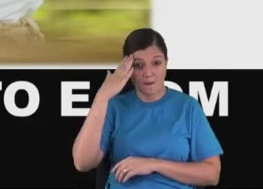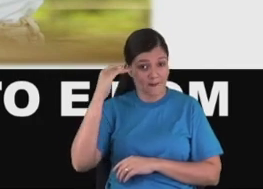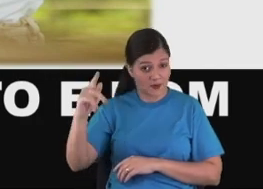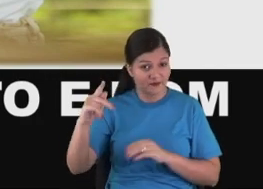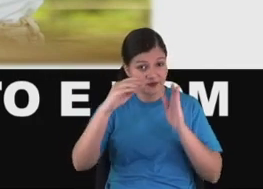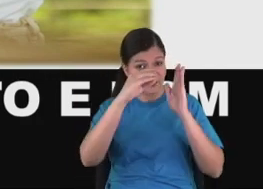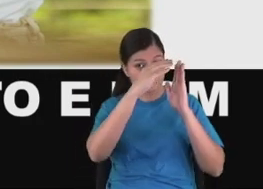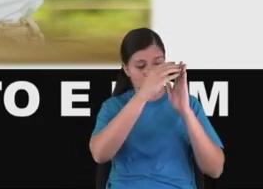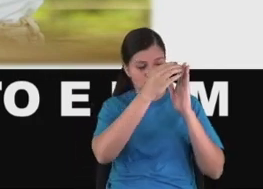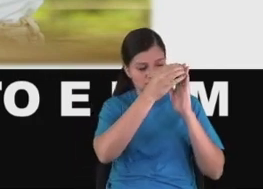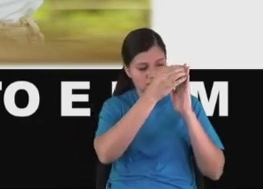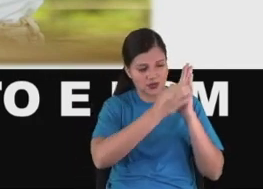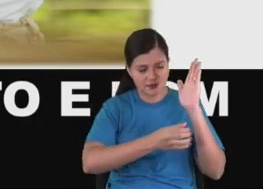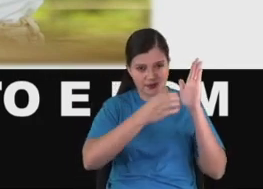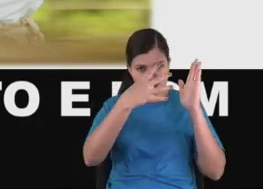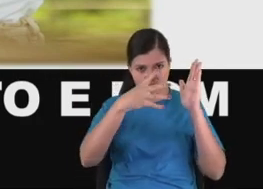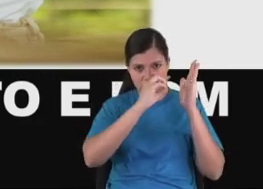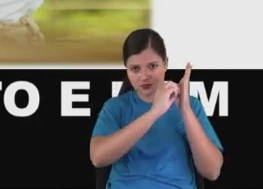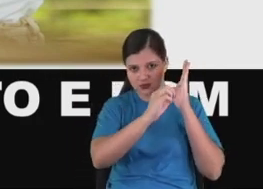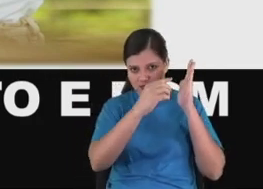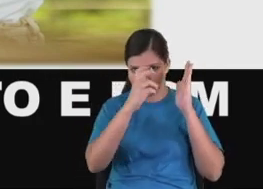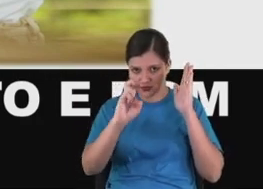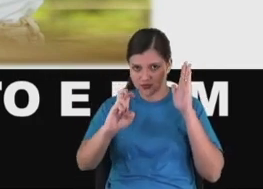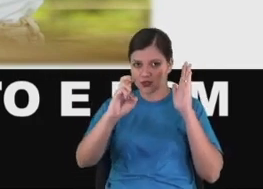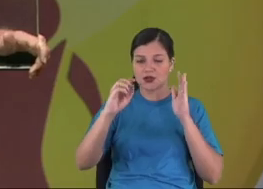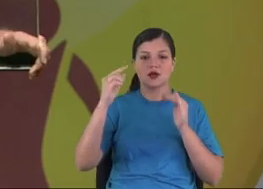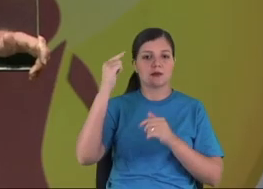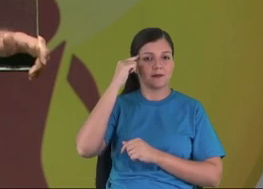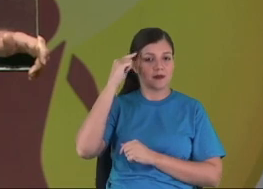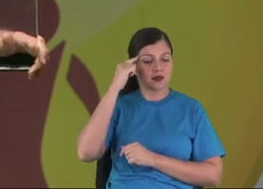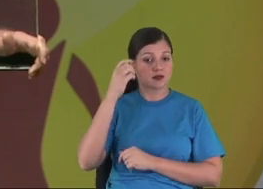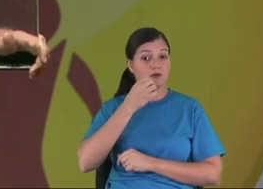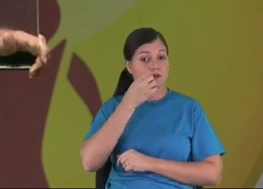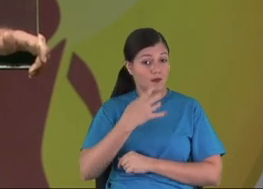5. Discernimento e bom senso.